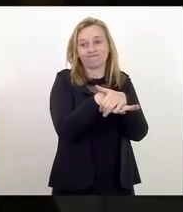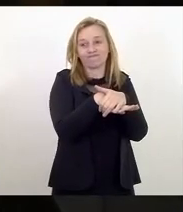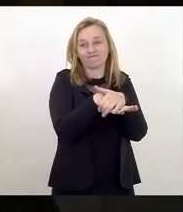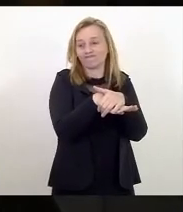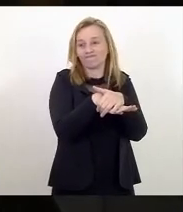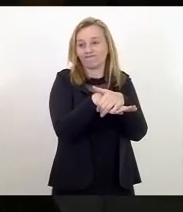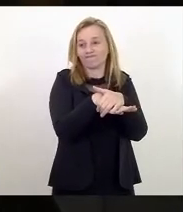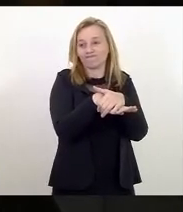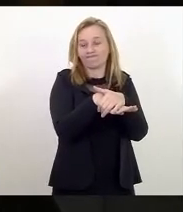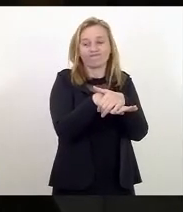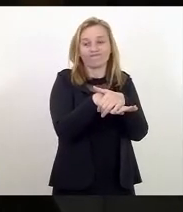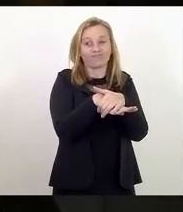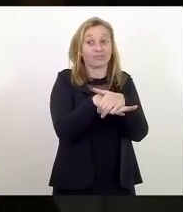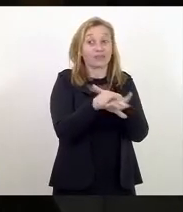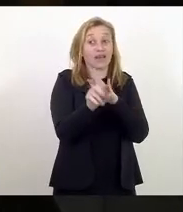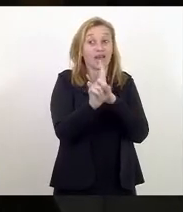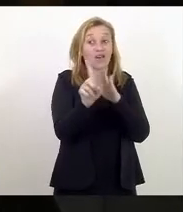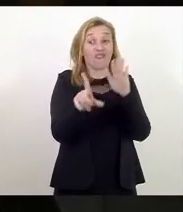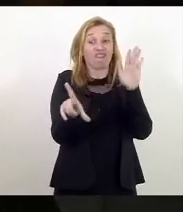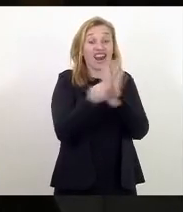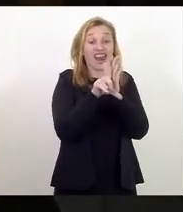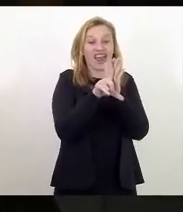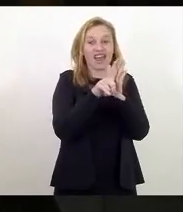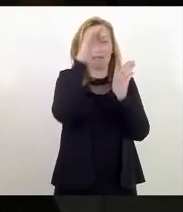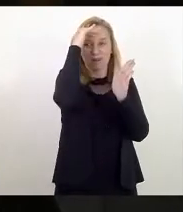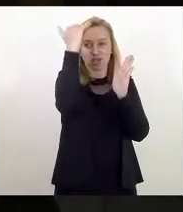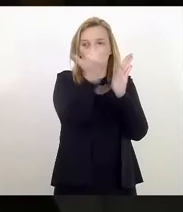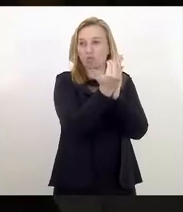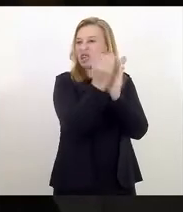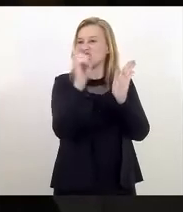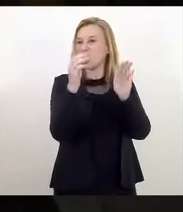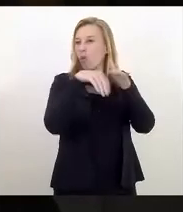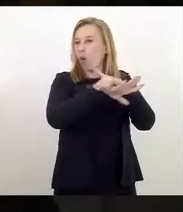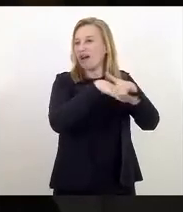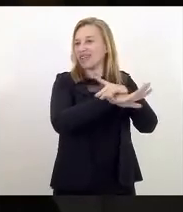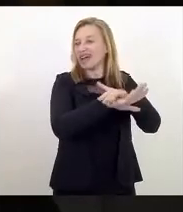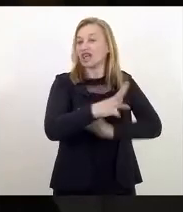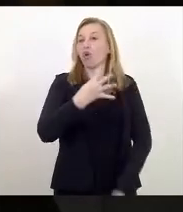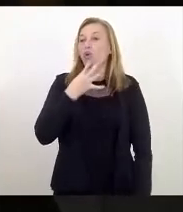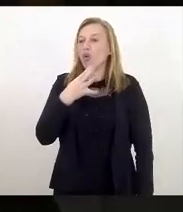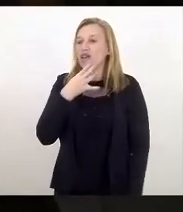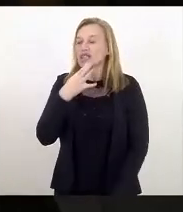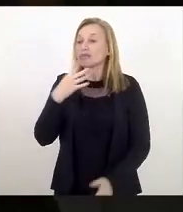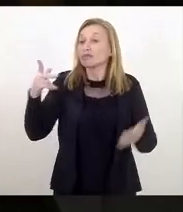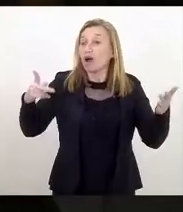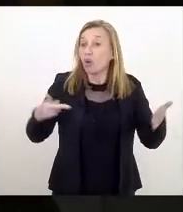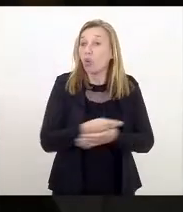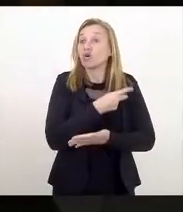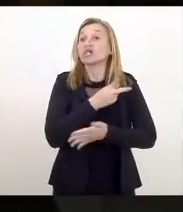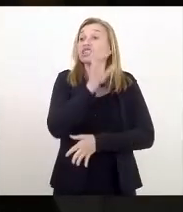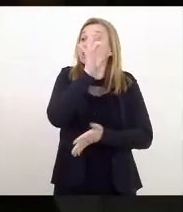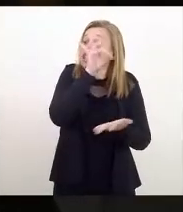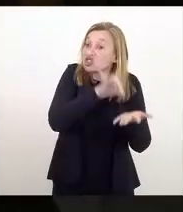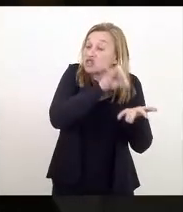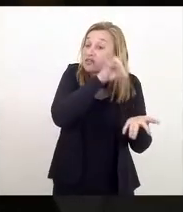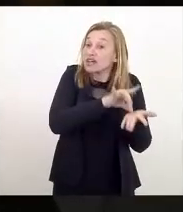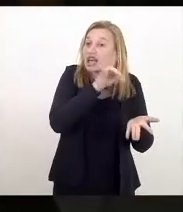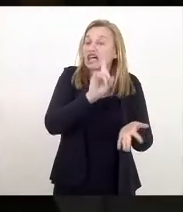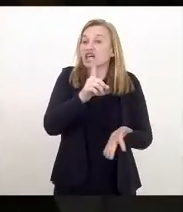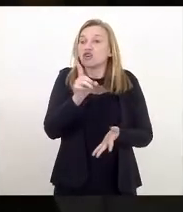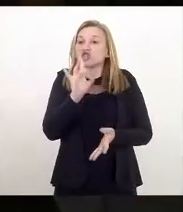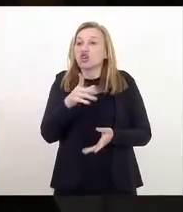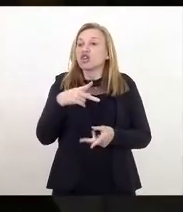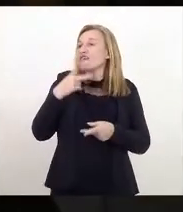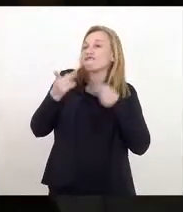poderosos de plantão. Leia para ser cumprida, reconhecimento é para acontecer de verdade, não só